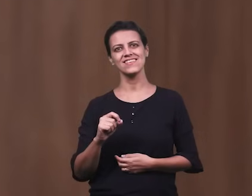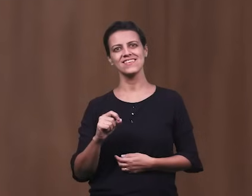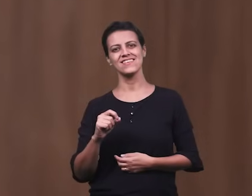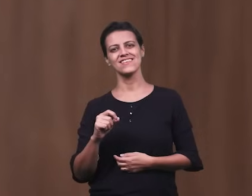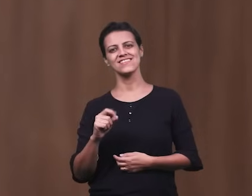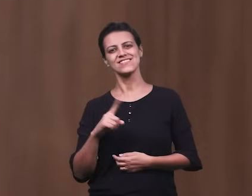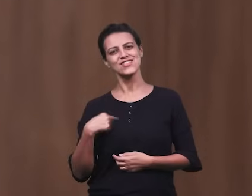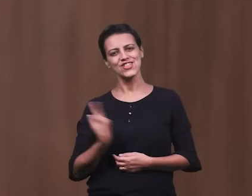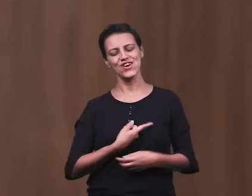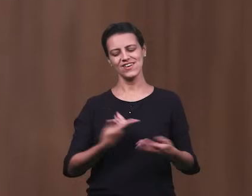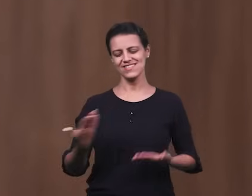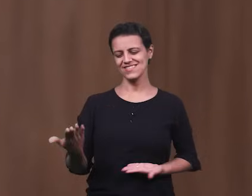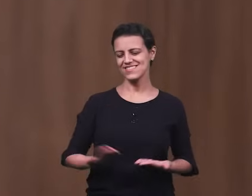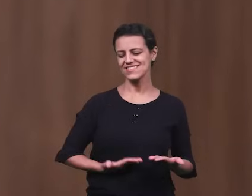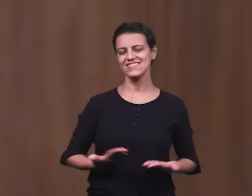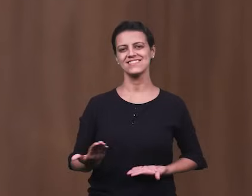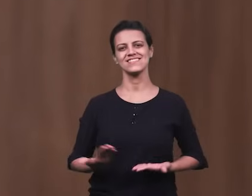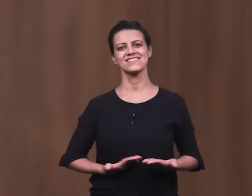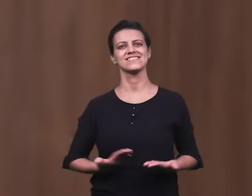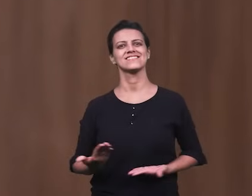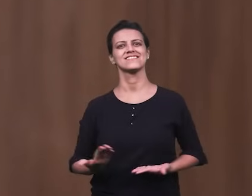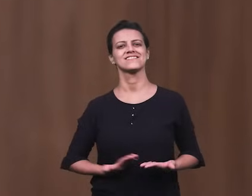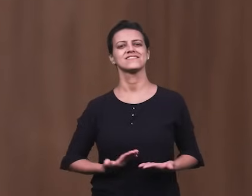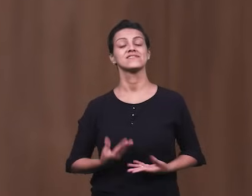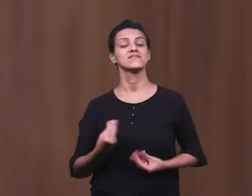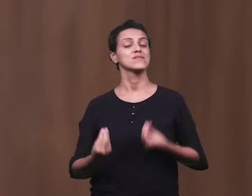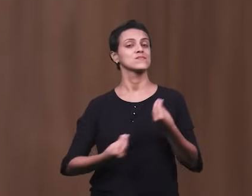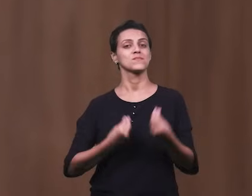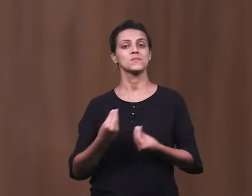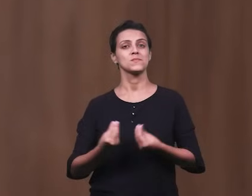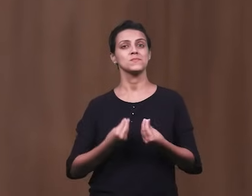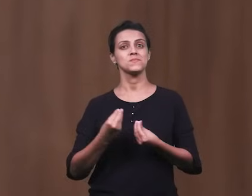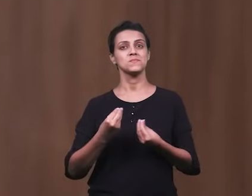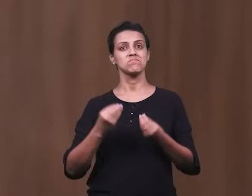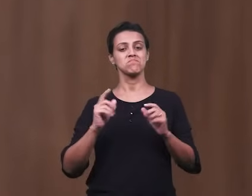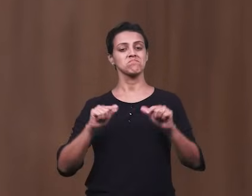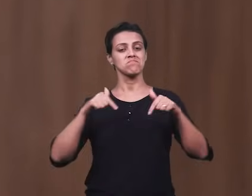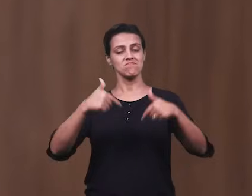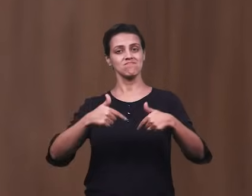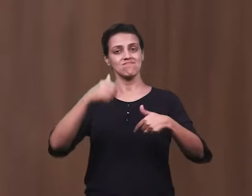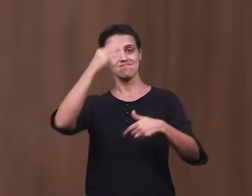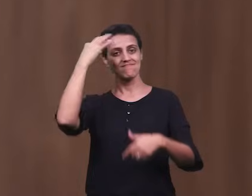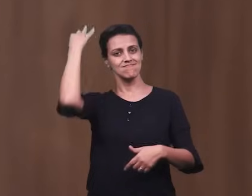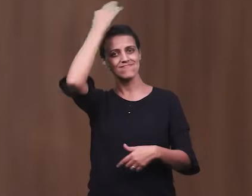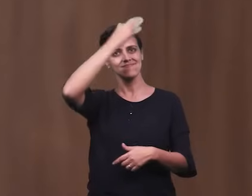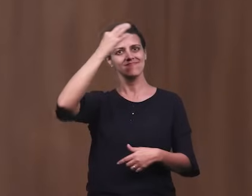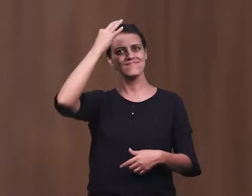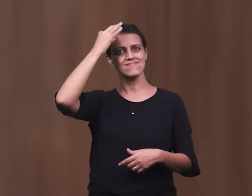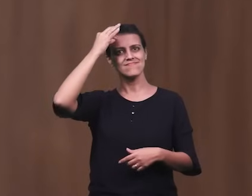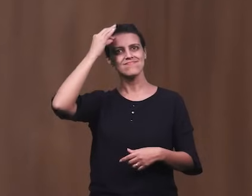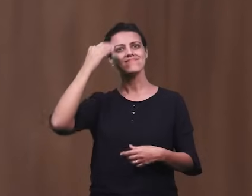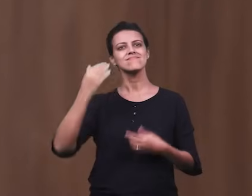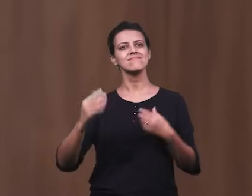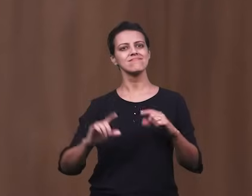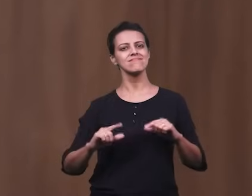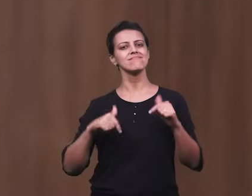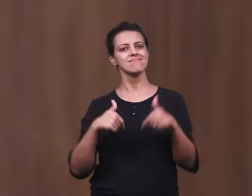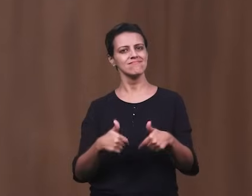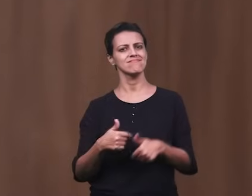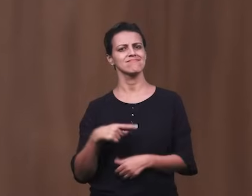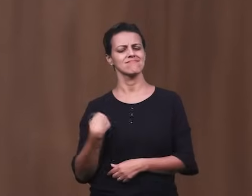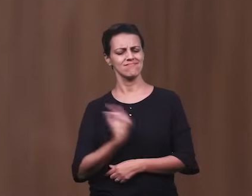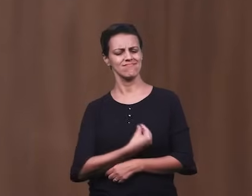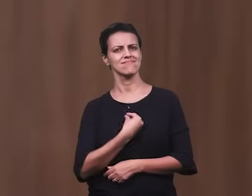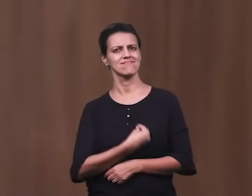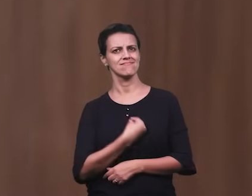do cabeça, que é o Senhor Jesus, que é a manifestação pelo Espírito, né? Por este sangue que age continuamente nas